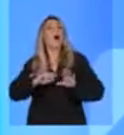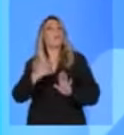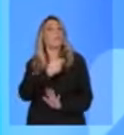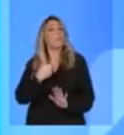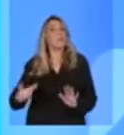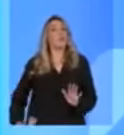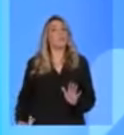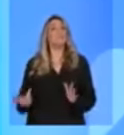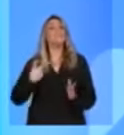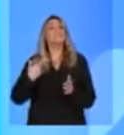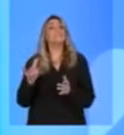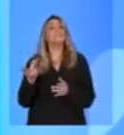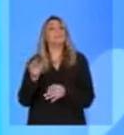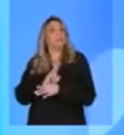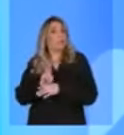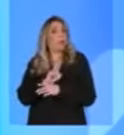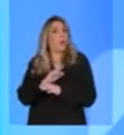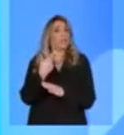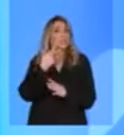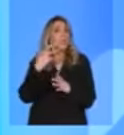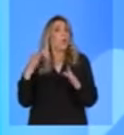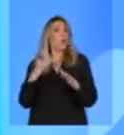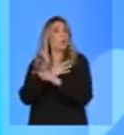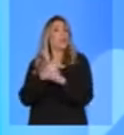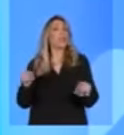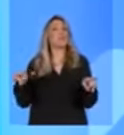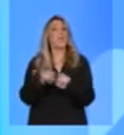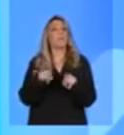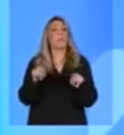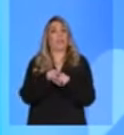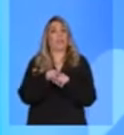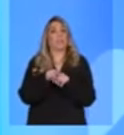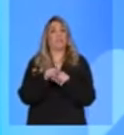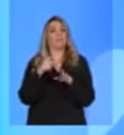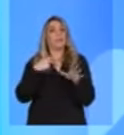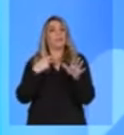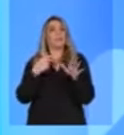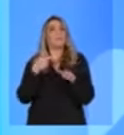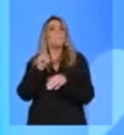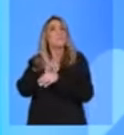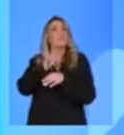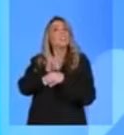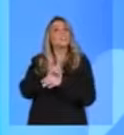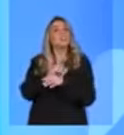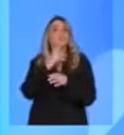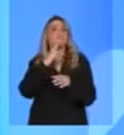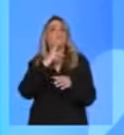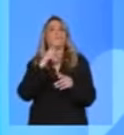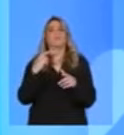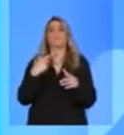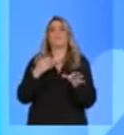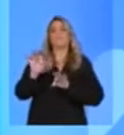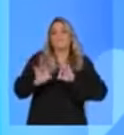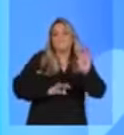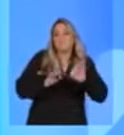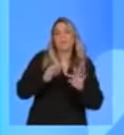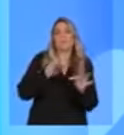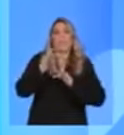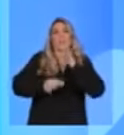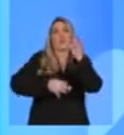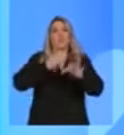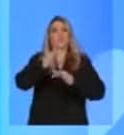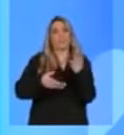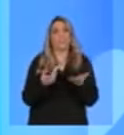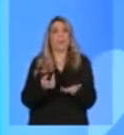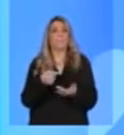questão da segurança Urbana no PAT Patrulhamento preventivo eu vou treinar a guarda equipar a guarda colocar tecnologia na guarda